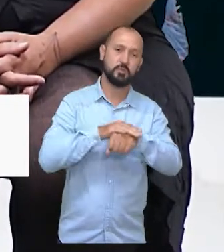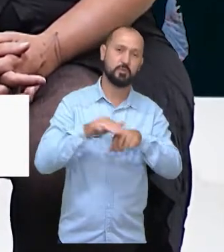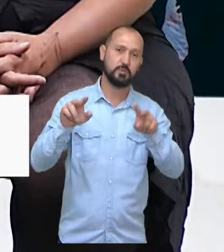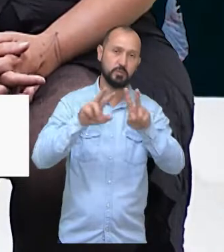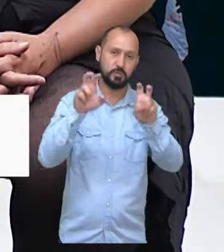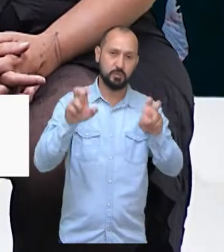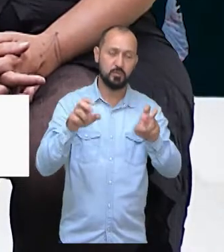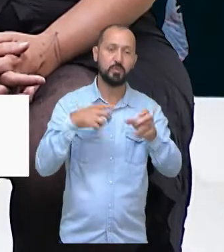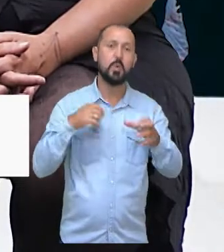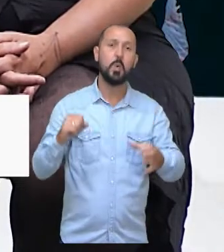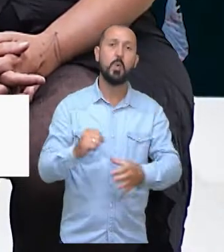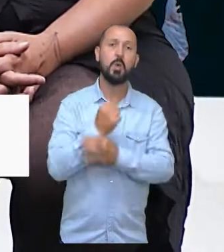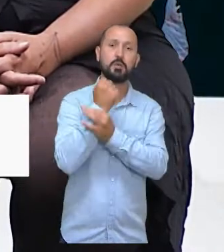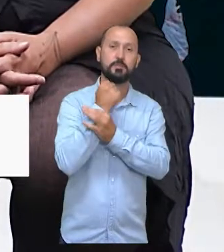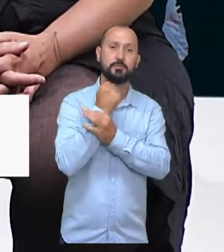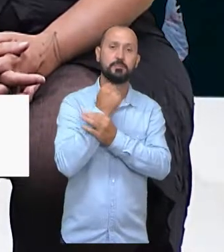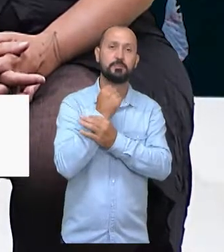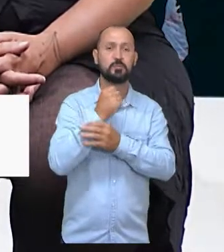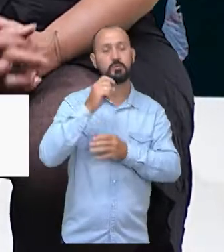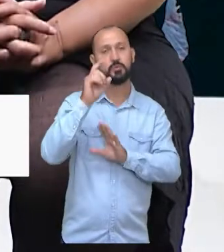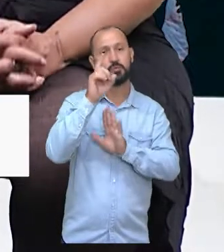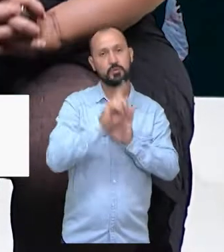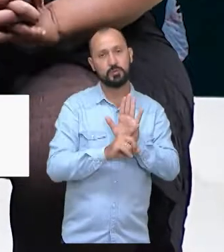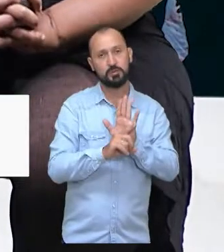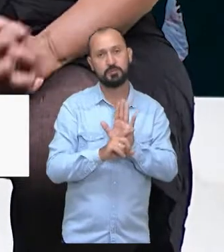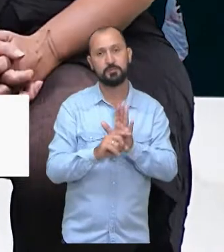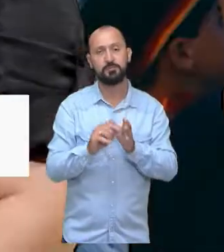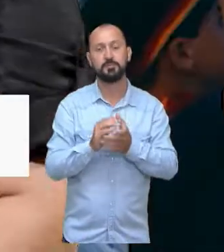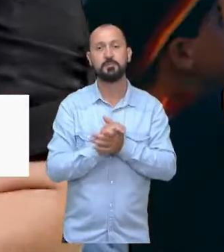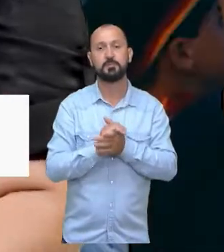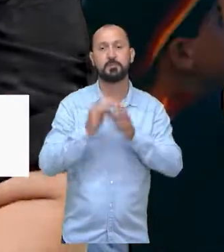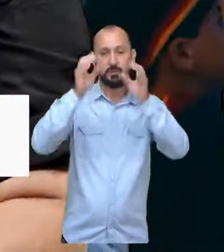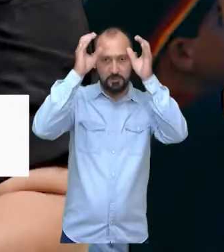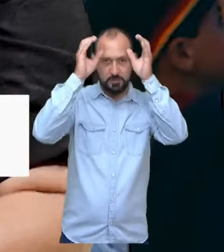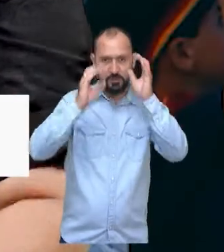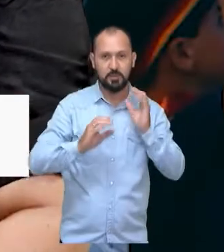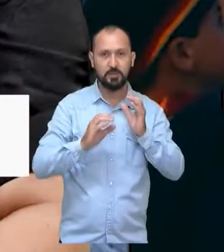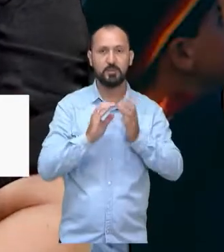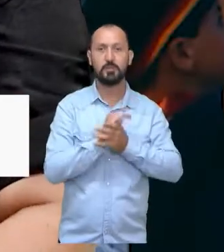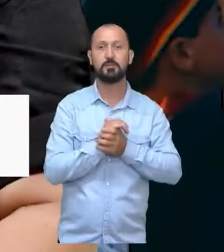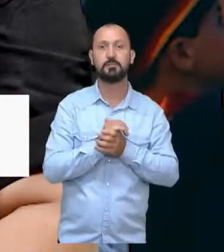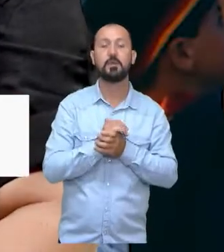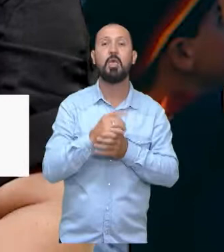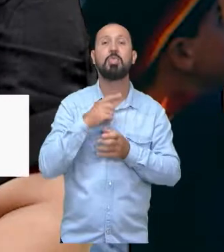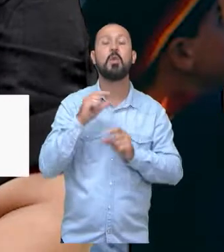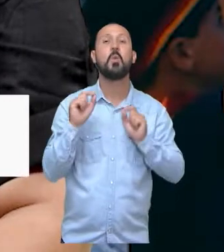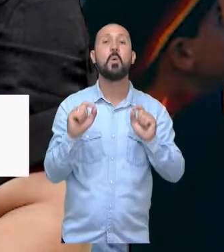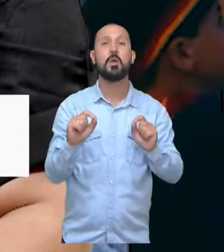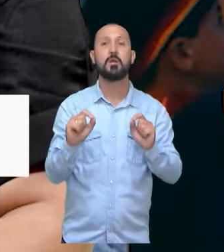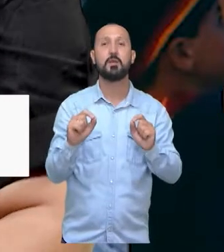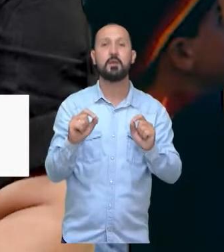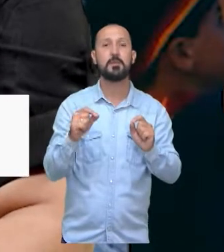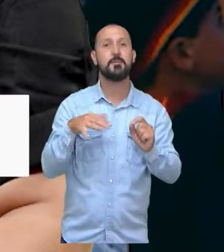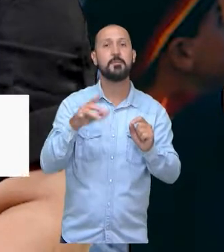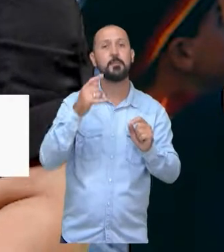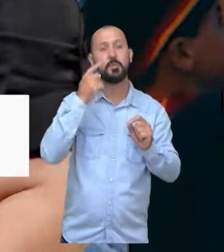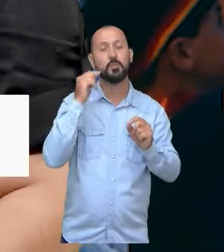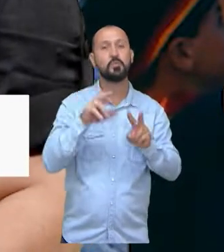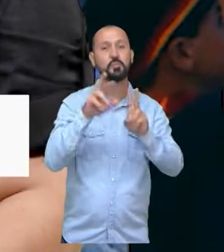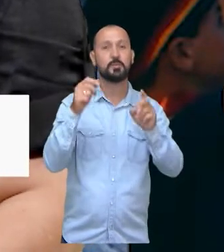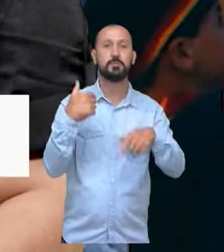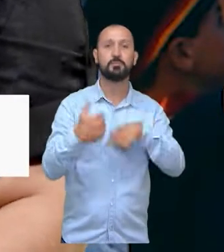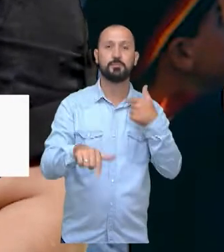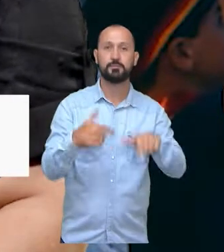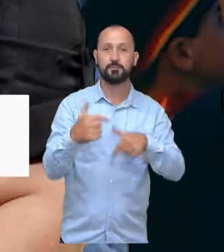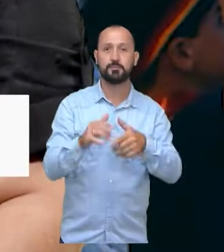garantia do direito à cidadania perpassa essencialmente pela questão do trabalho, né? Se a